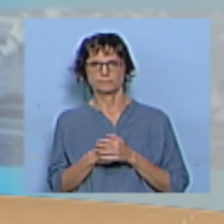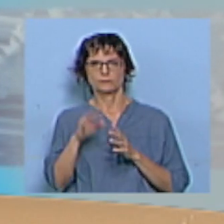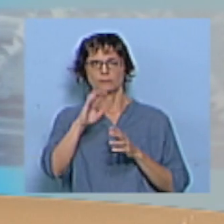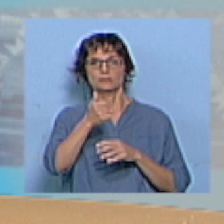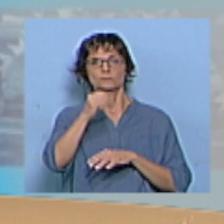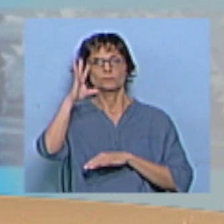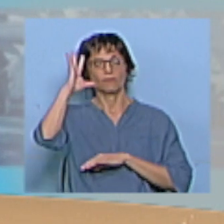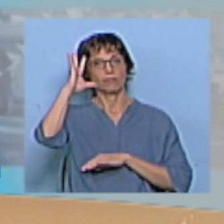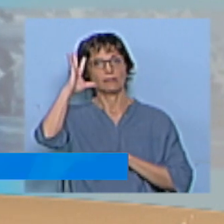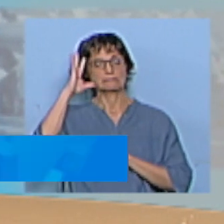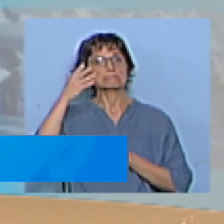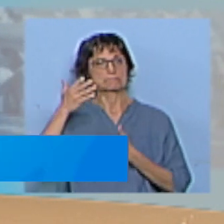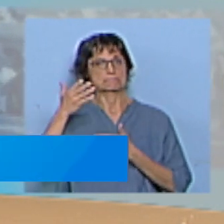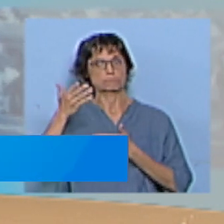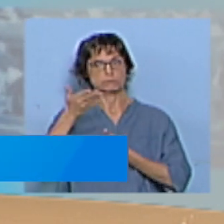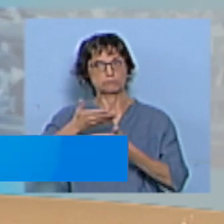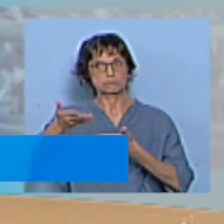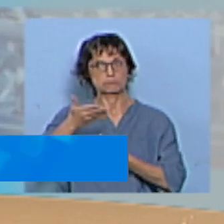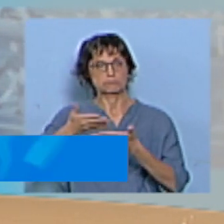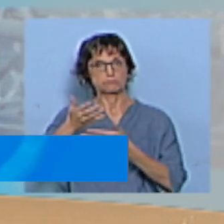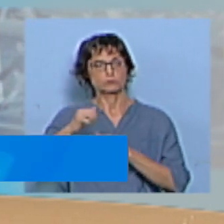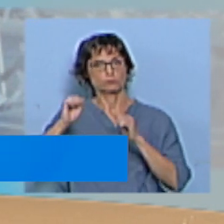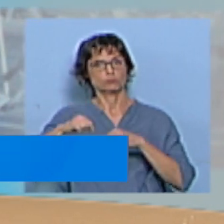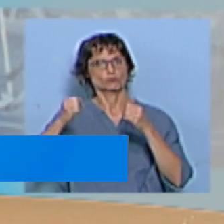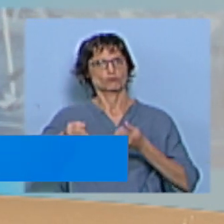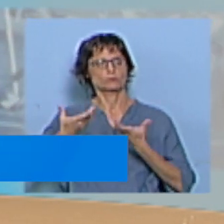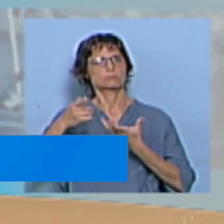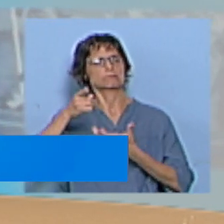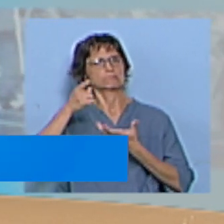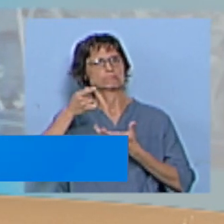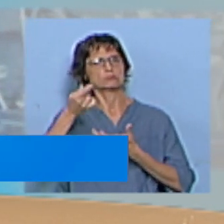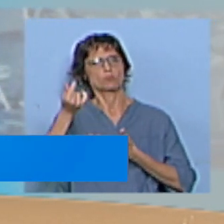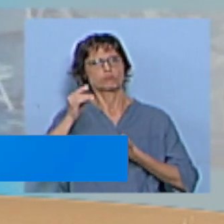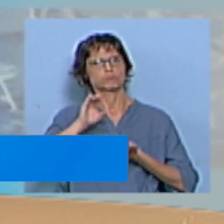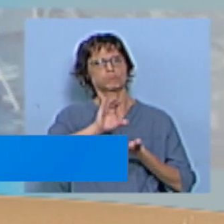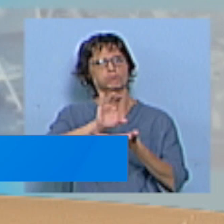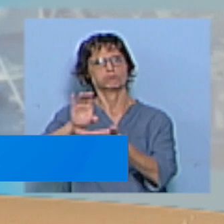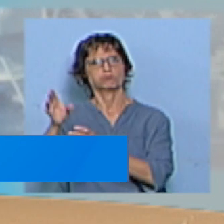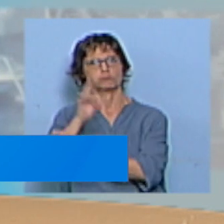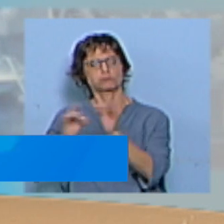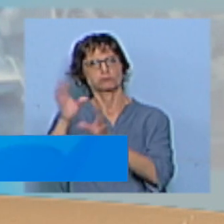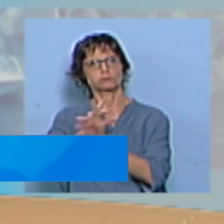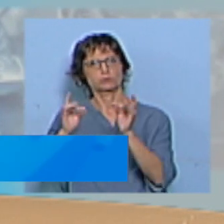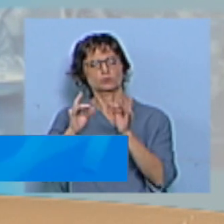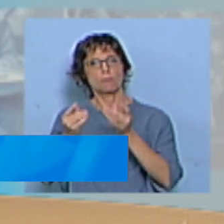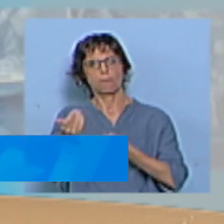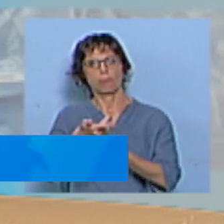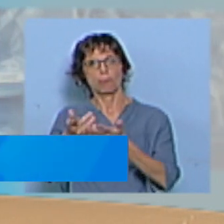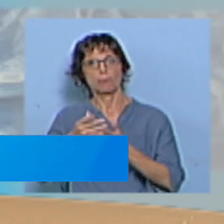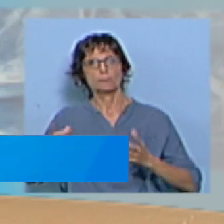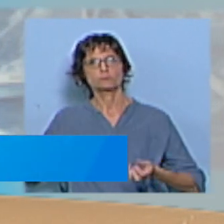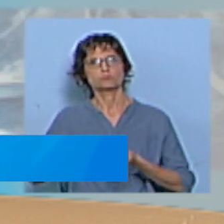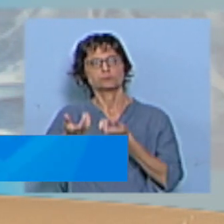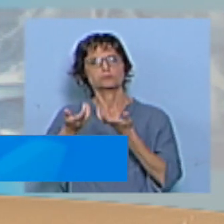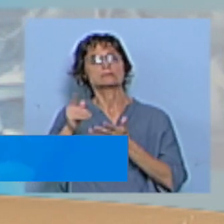Olá, muito boa tarde. Uma maratona de negociações e um acordo para distribuir fundos europeus para a recuperação económica da União. Resultados